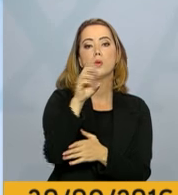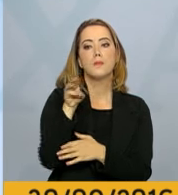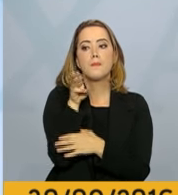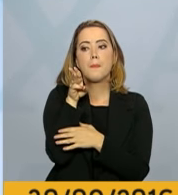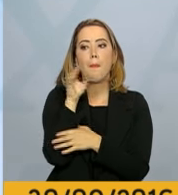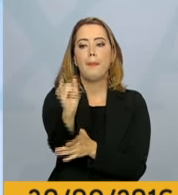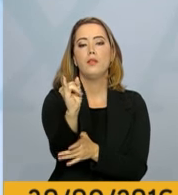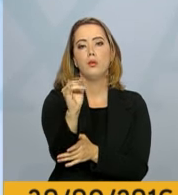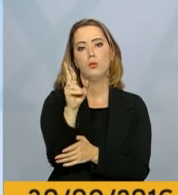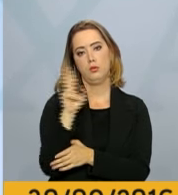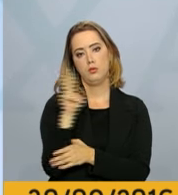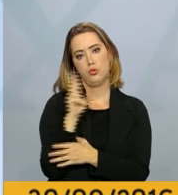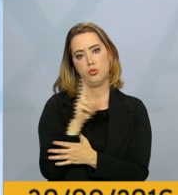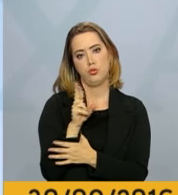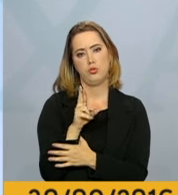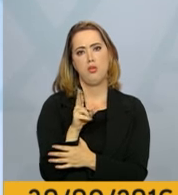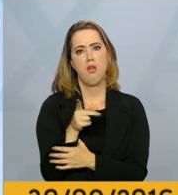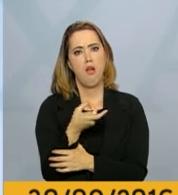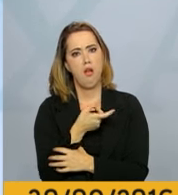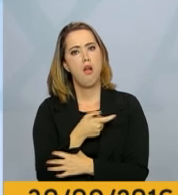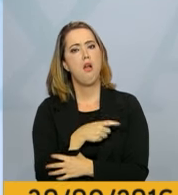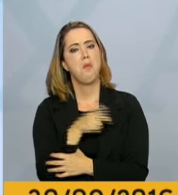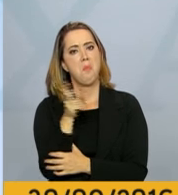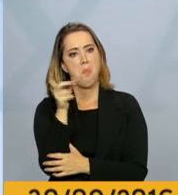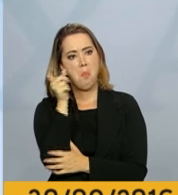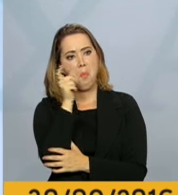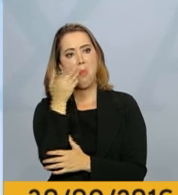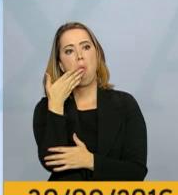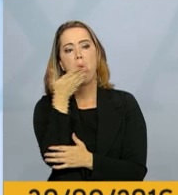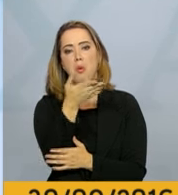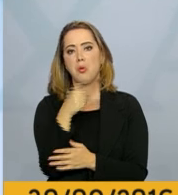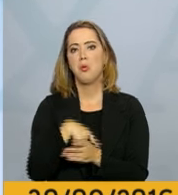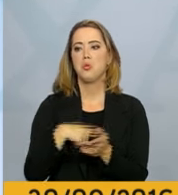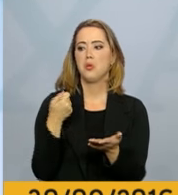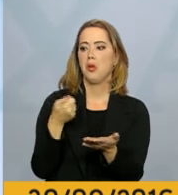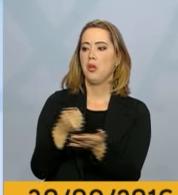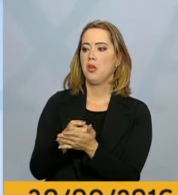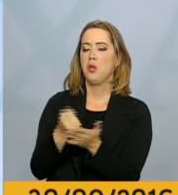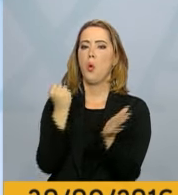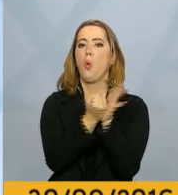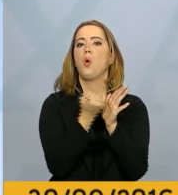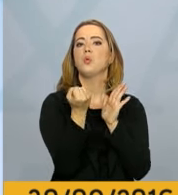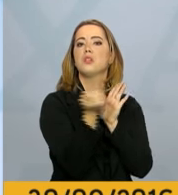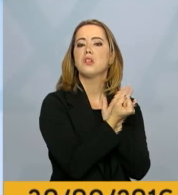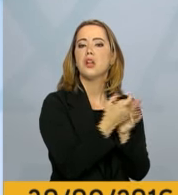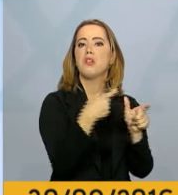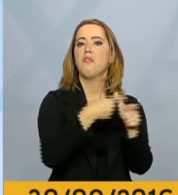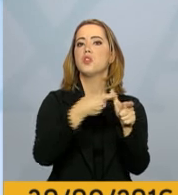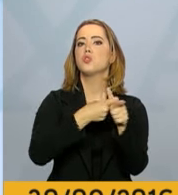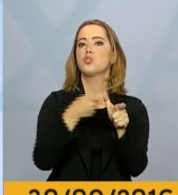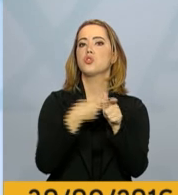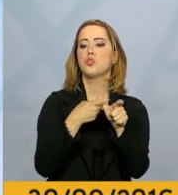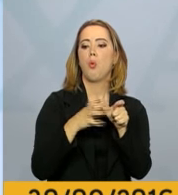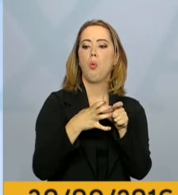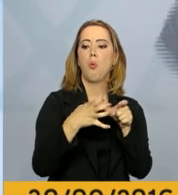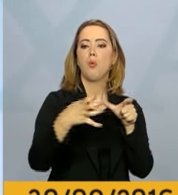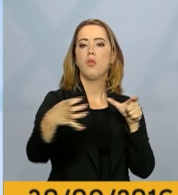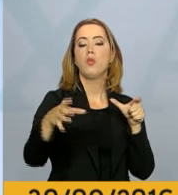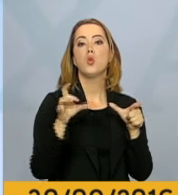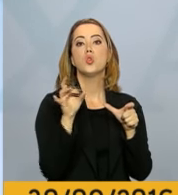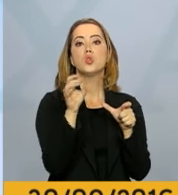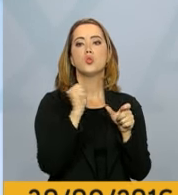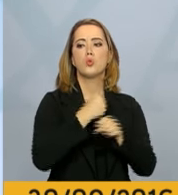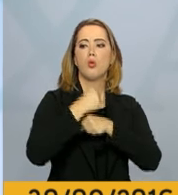reais. E o curioso é que contratavam-se despesas que seriam honradas em grande medida apenas no